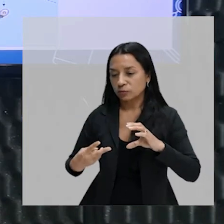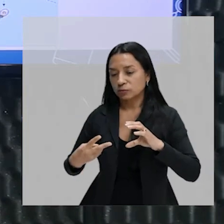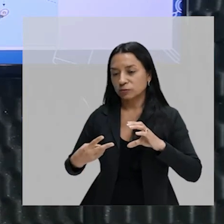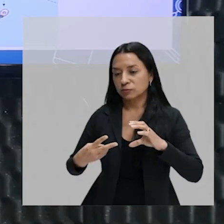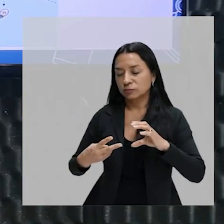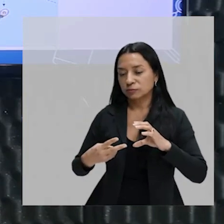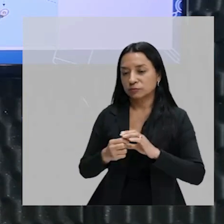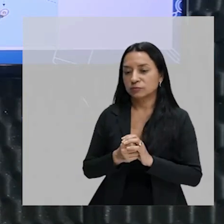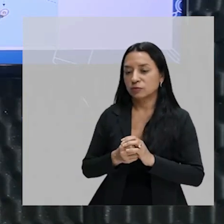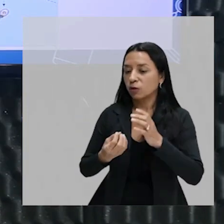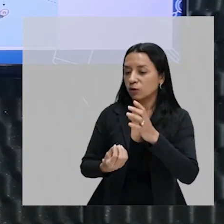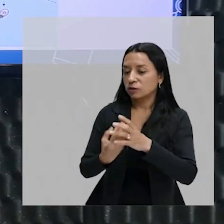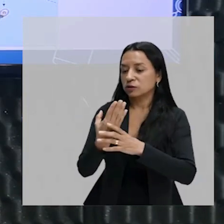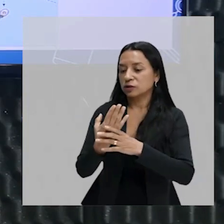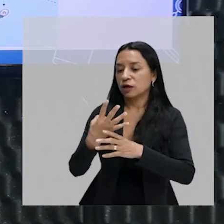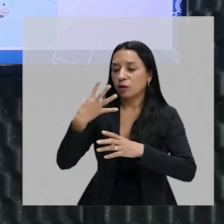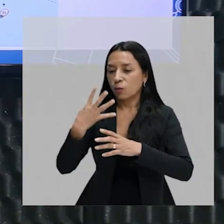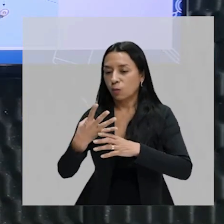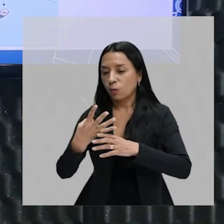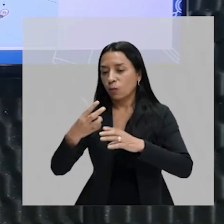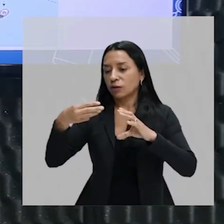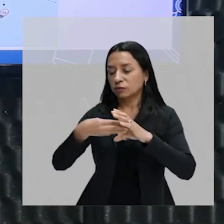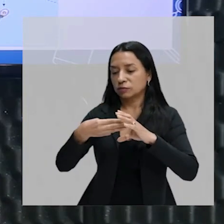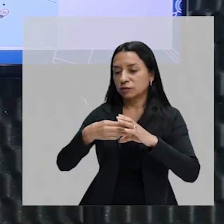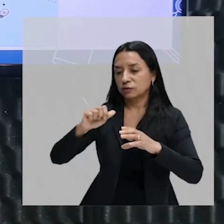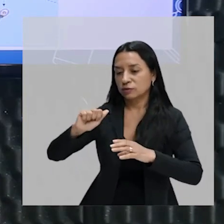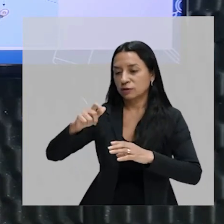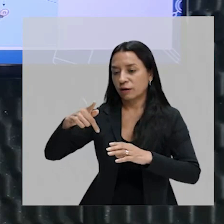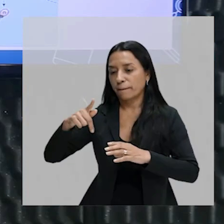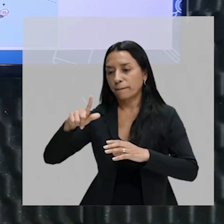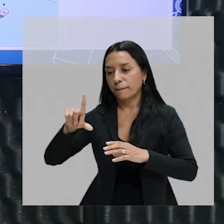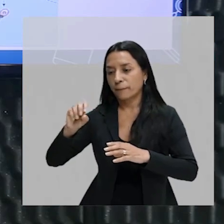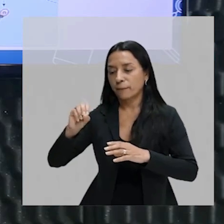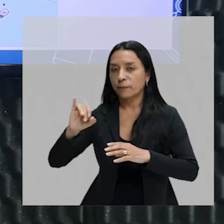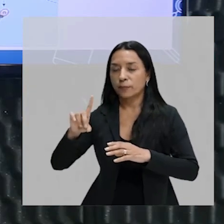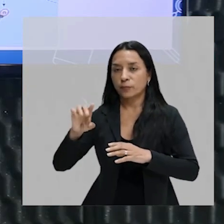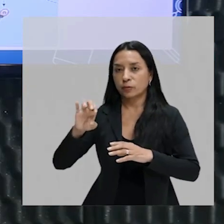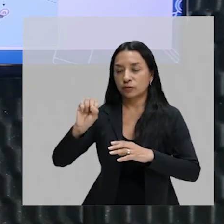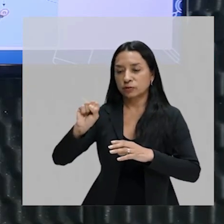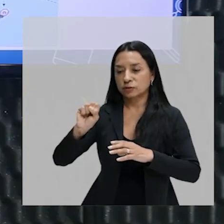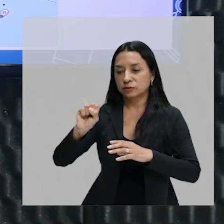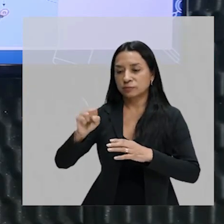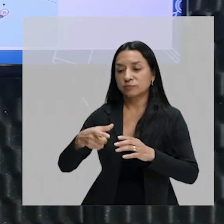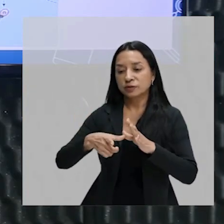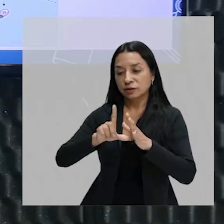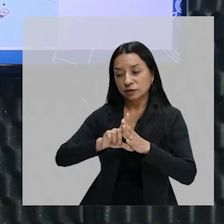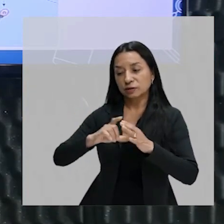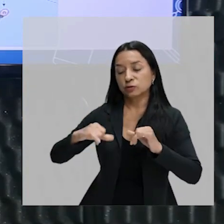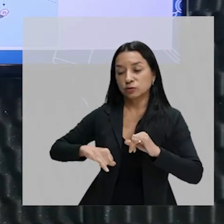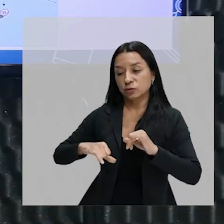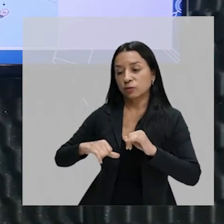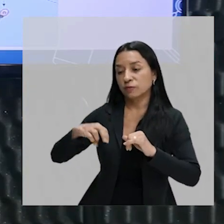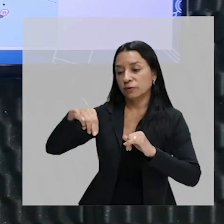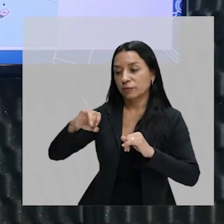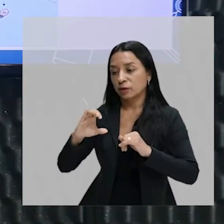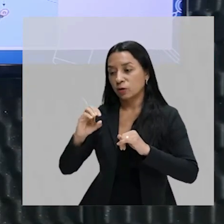vai originar quatro células haploides então na meiose como eu falei para vocês ela sofre é meiose 1 e